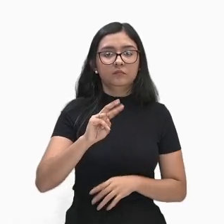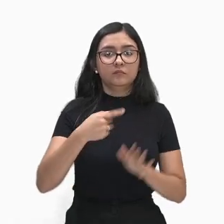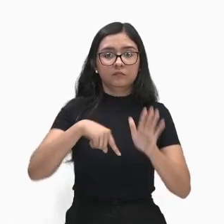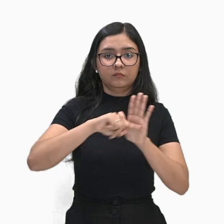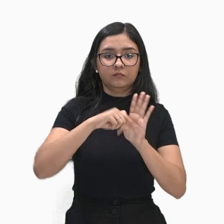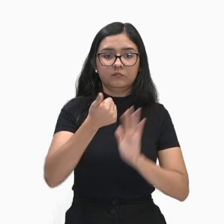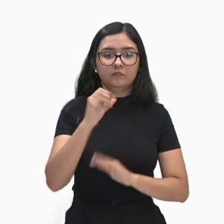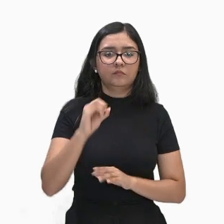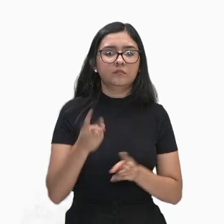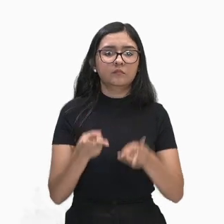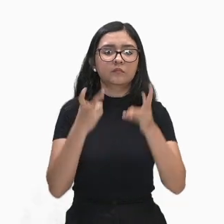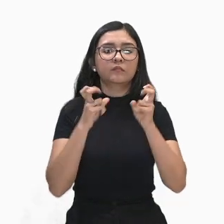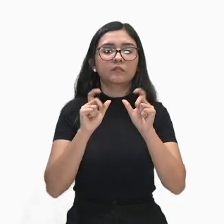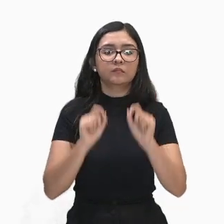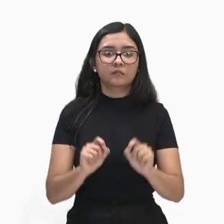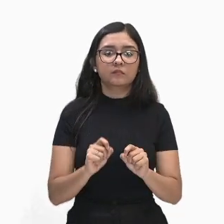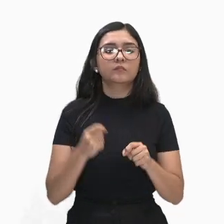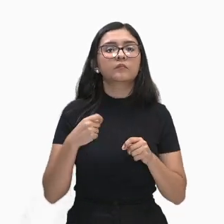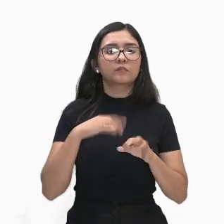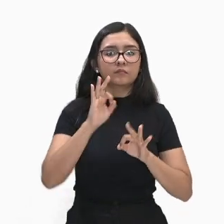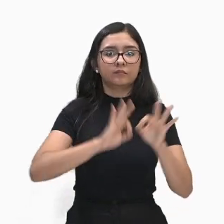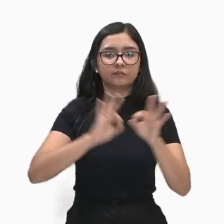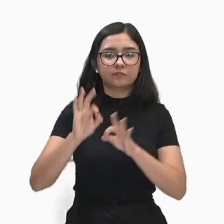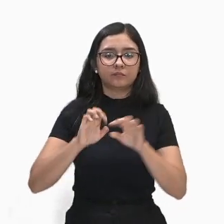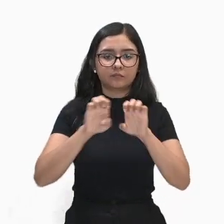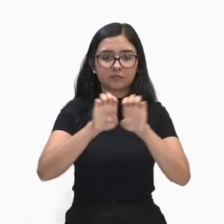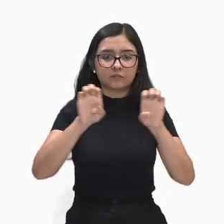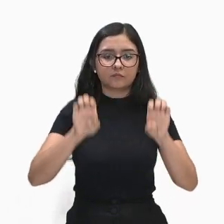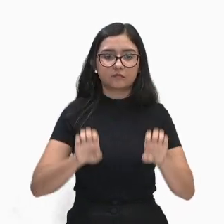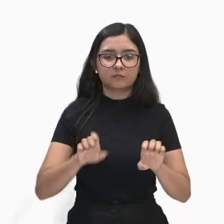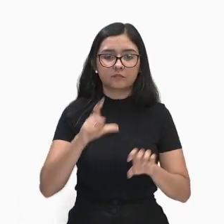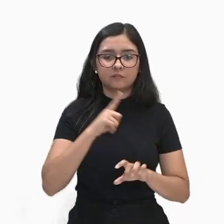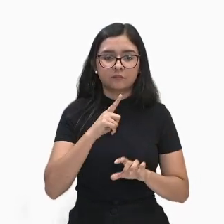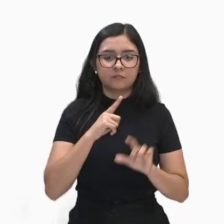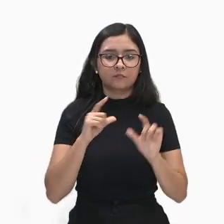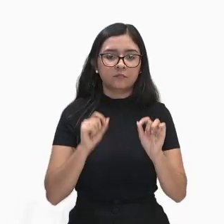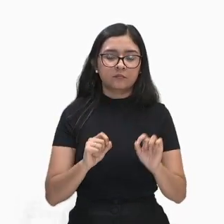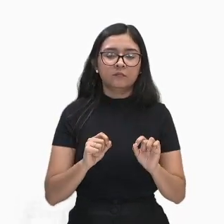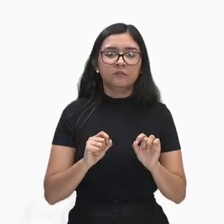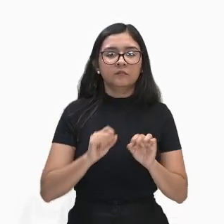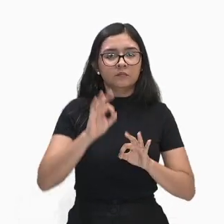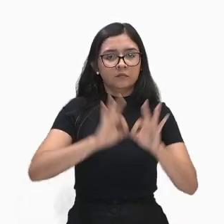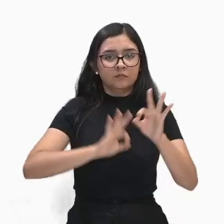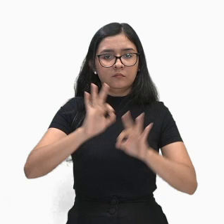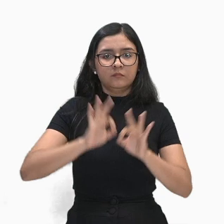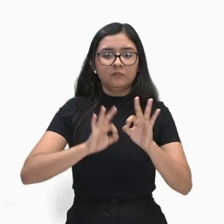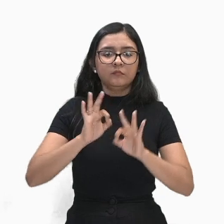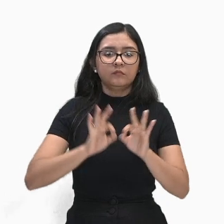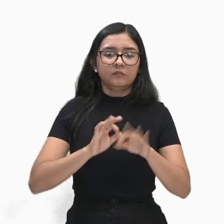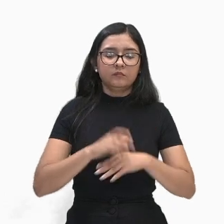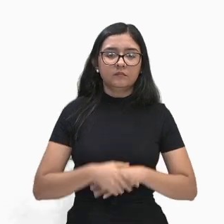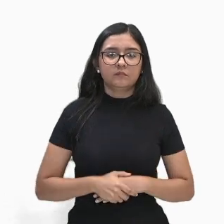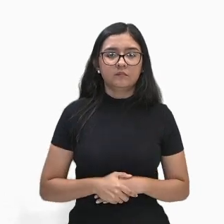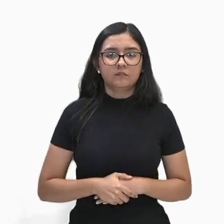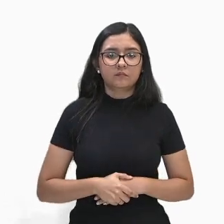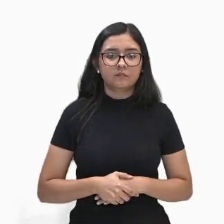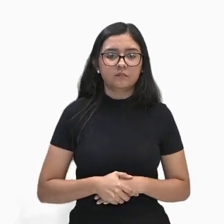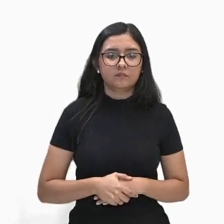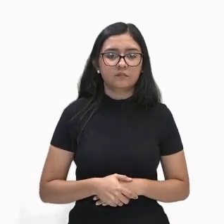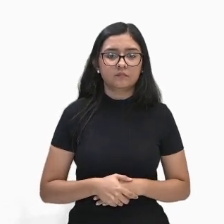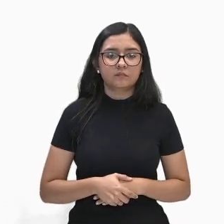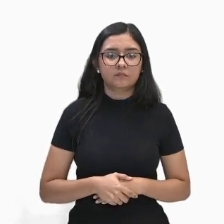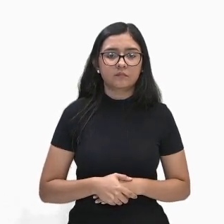aqui na nossa cartelinha final, aqui onde tem o resultado do nosso exercício. 1,5 vezes 10 a menos